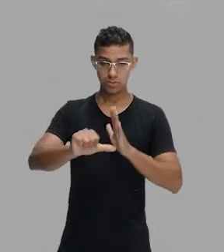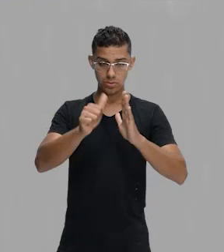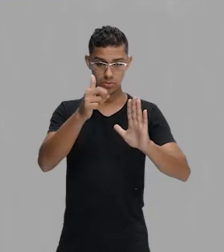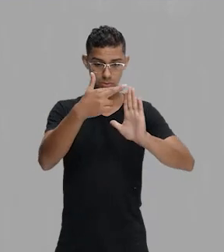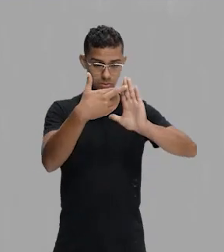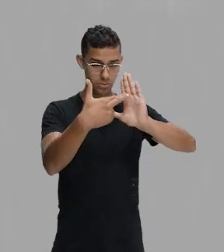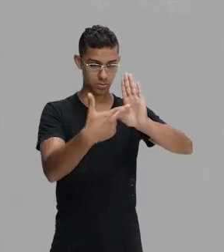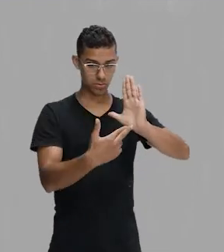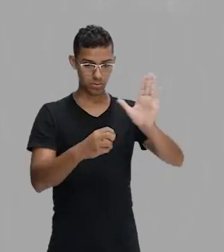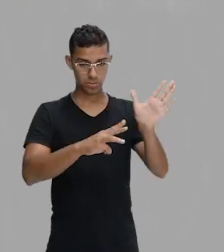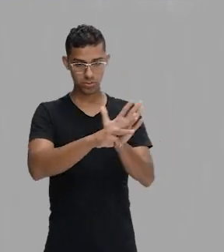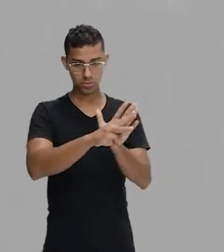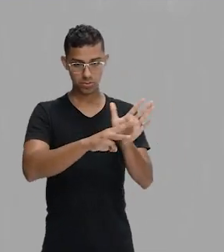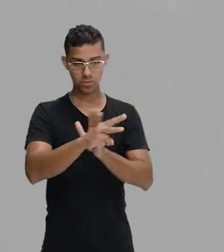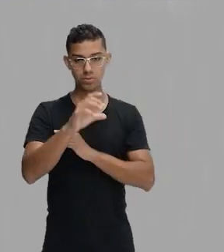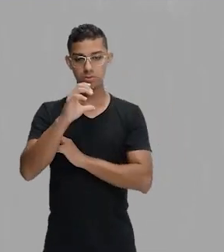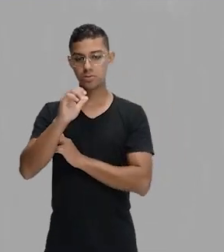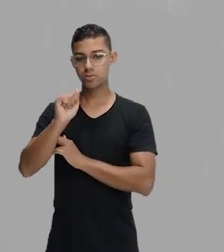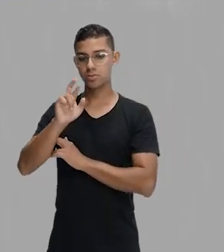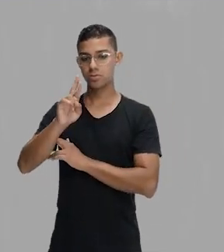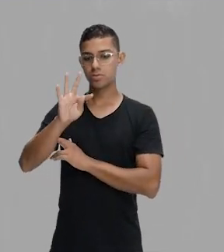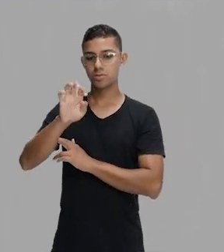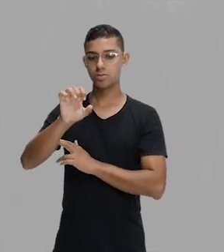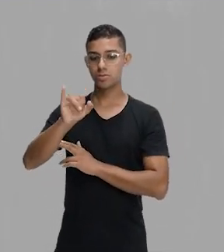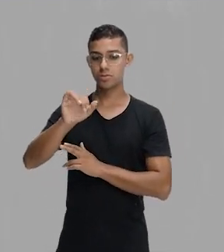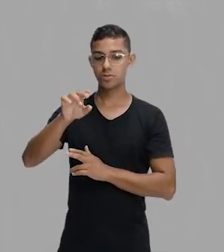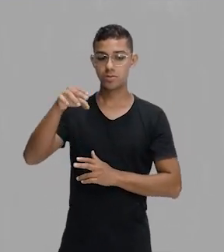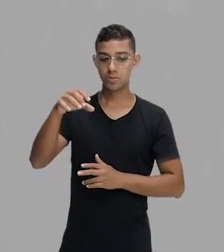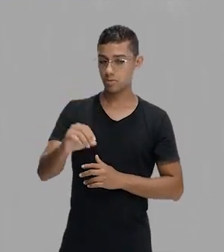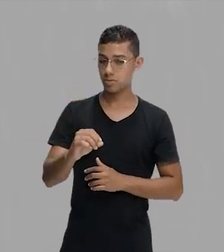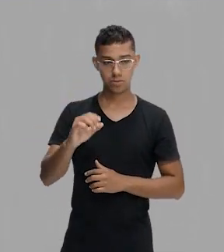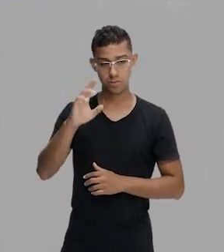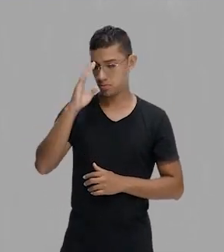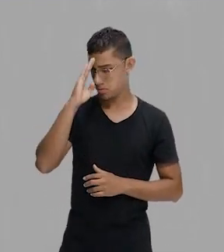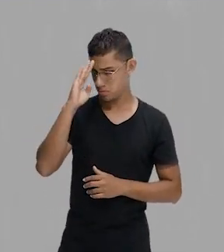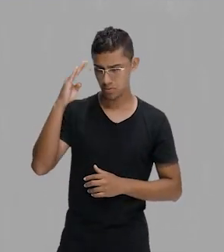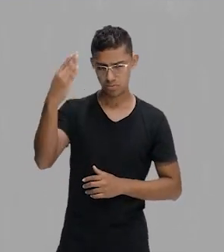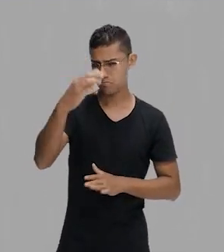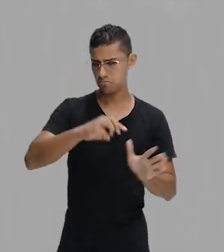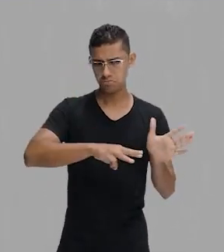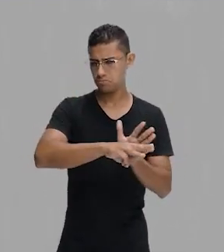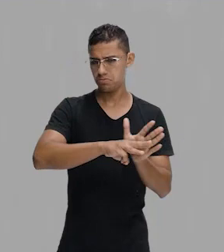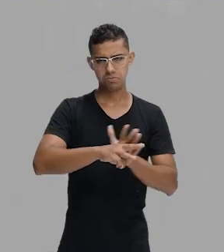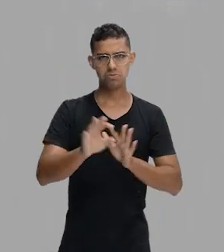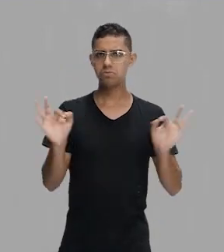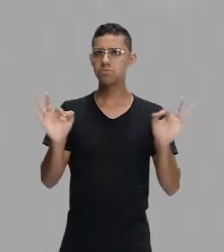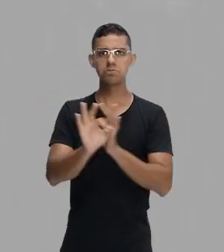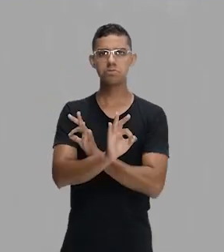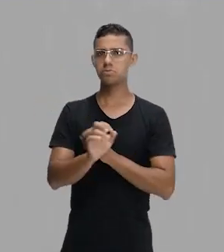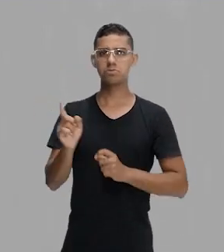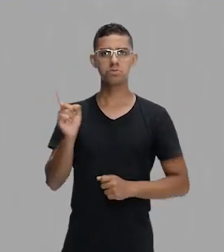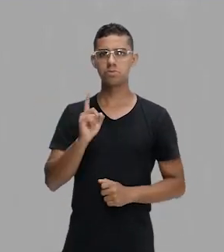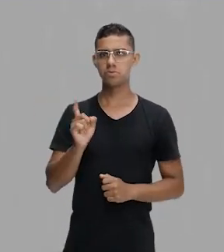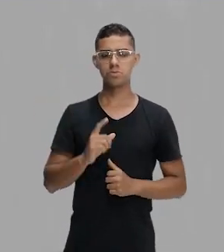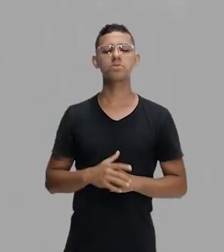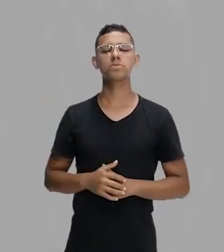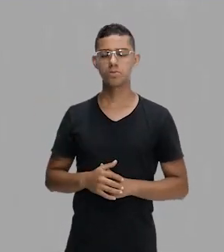cartesiano, mas não é o princípio metódico fundamental. Bom, a evidência